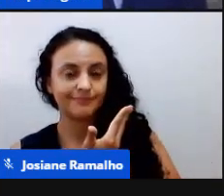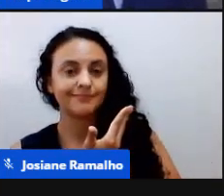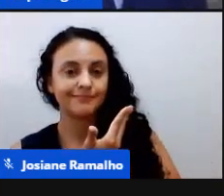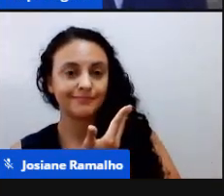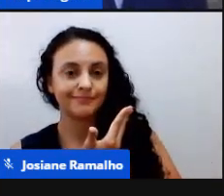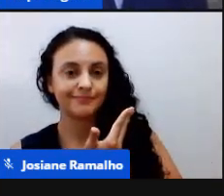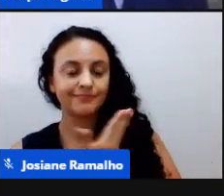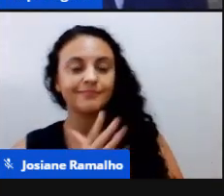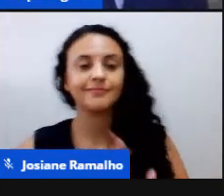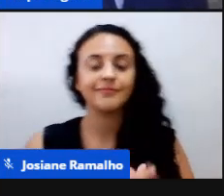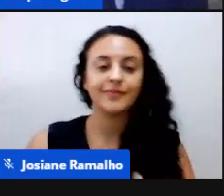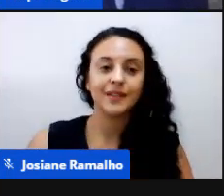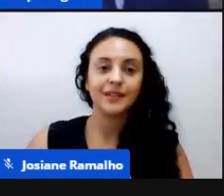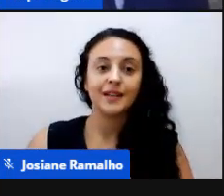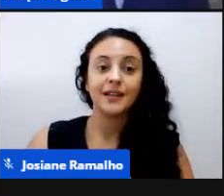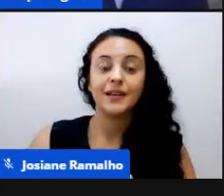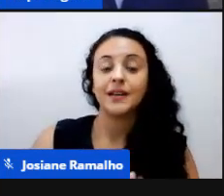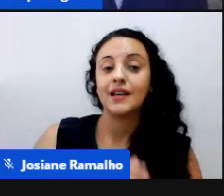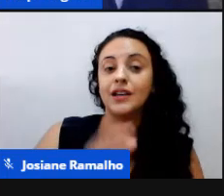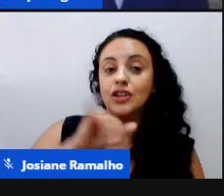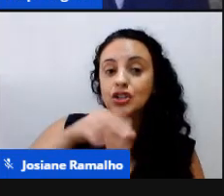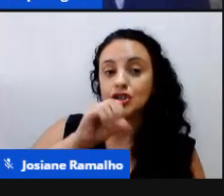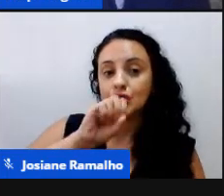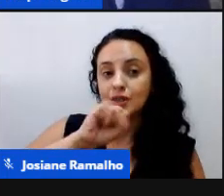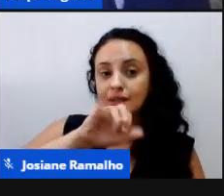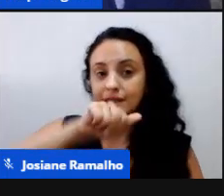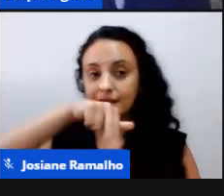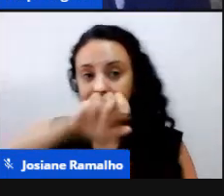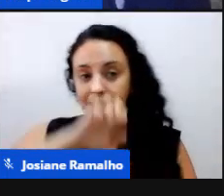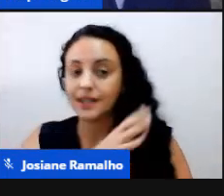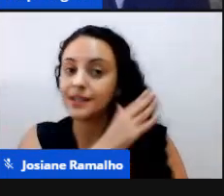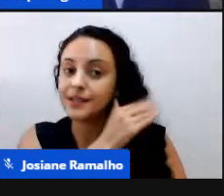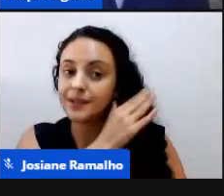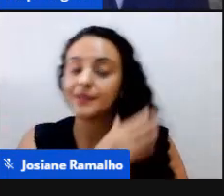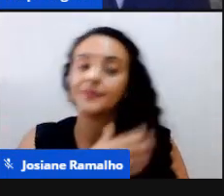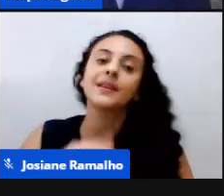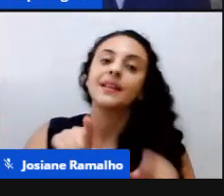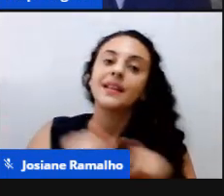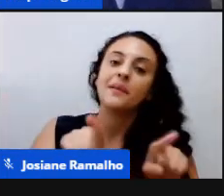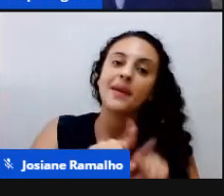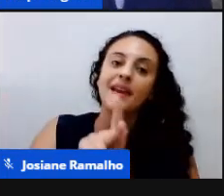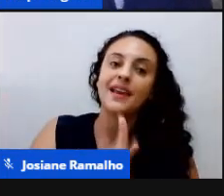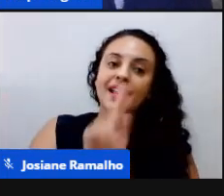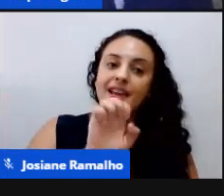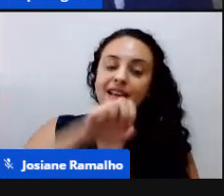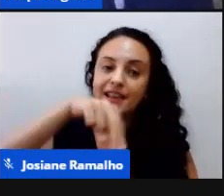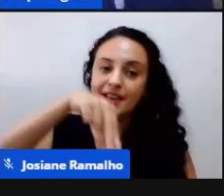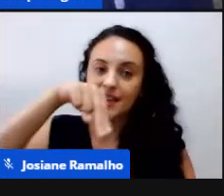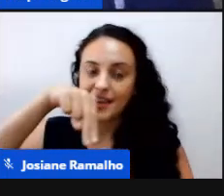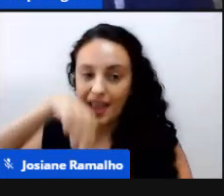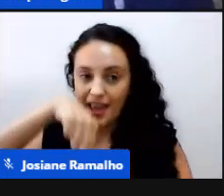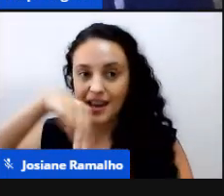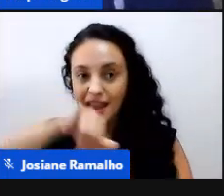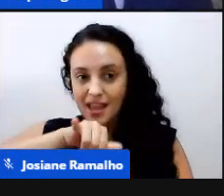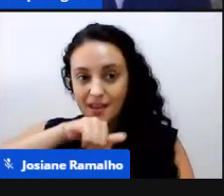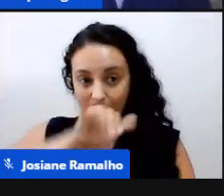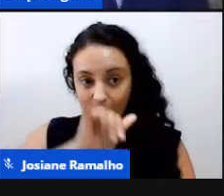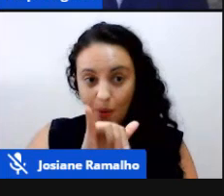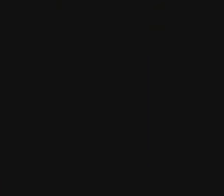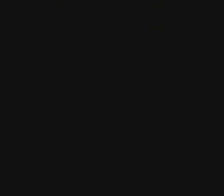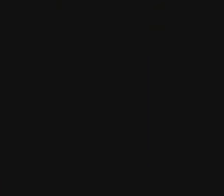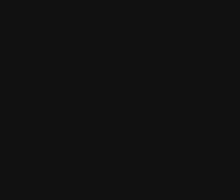infantil.semed@gmail.com, tá? Josiane, Kenny, muito obrigado, tá? Elisângela, muito obrigado pela